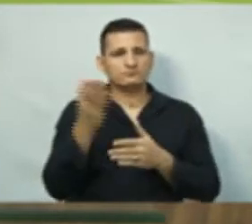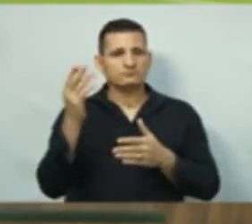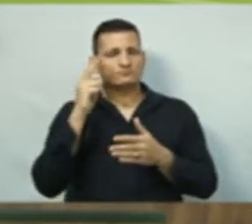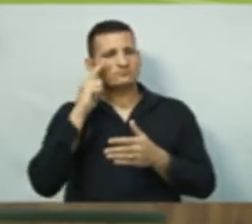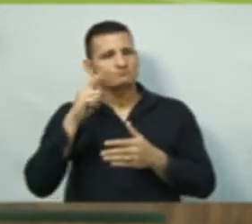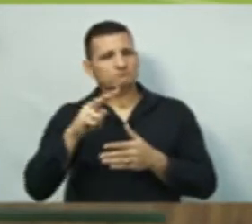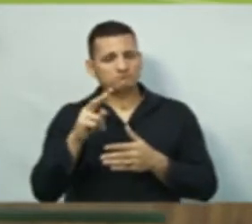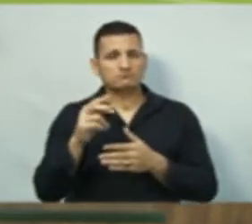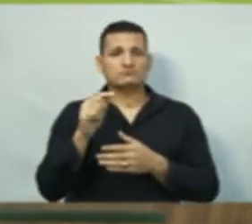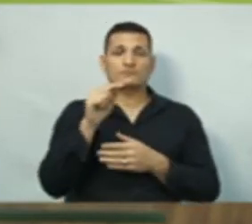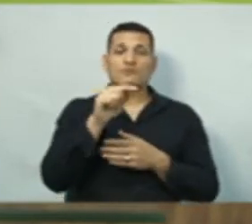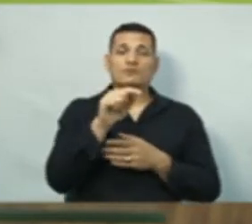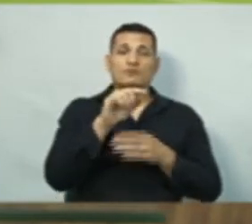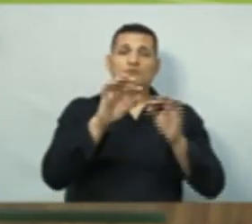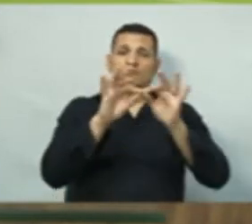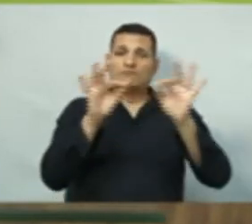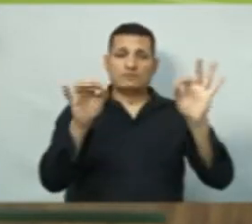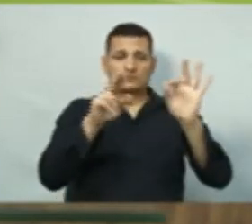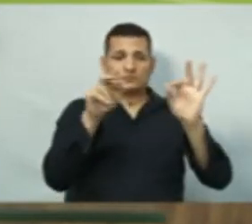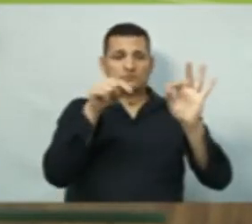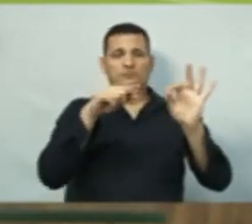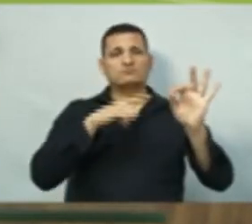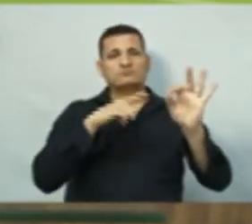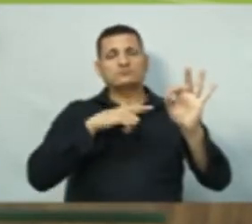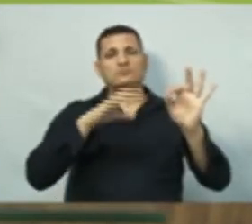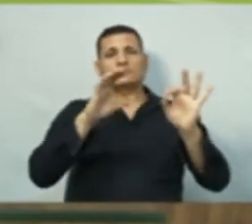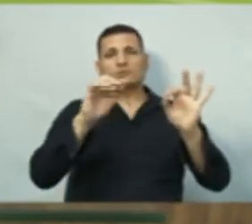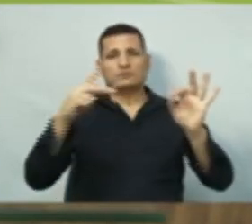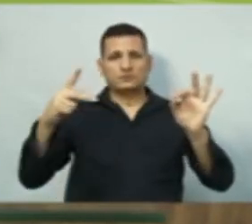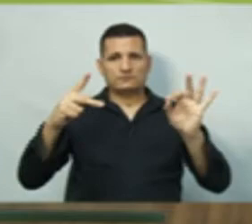no nome vai ter alguma referência ao cooperativismo.